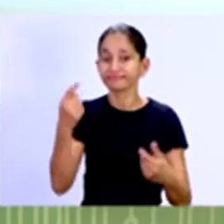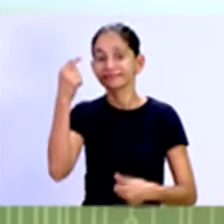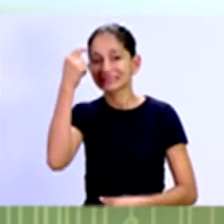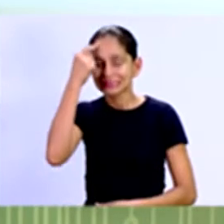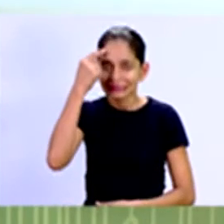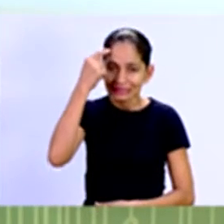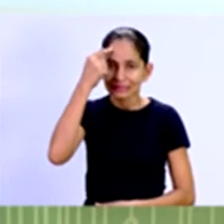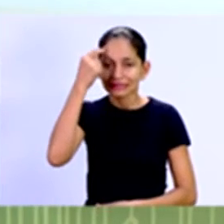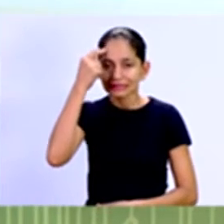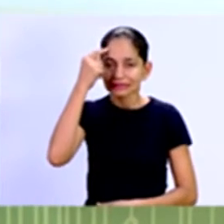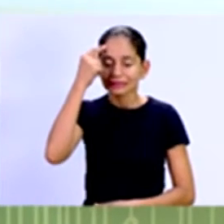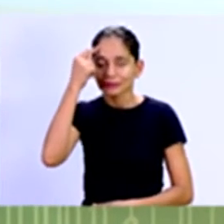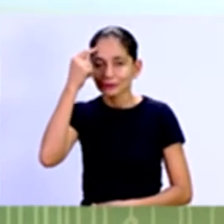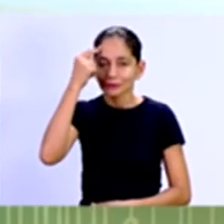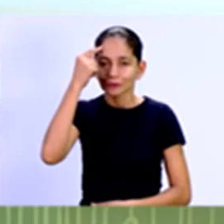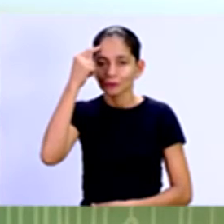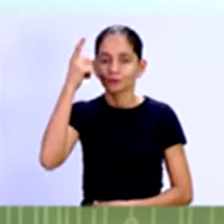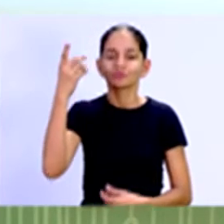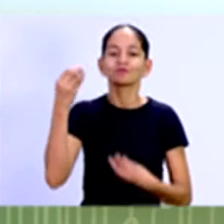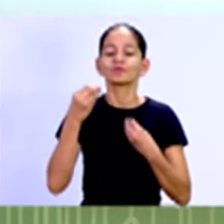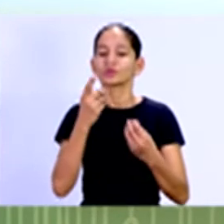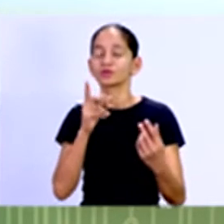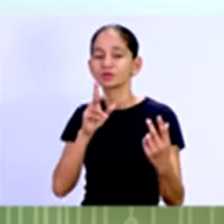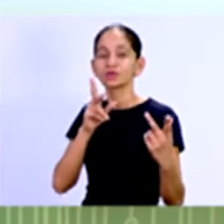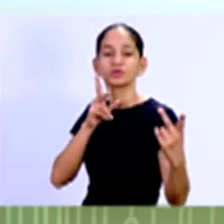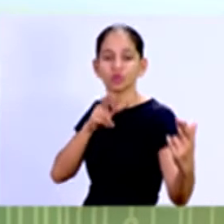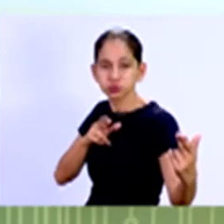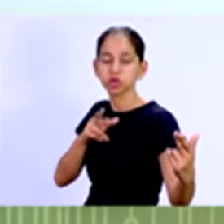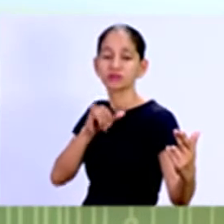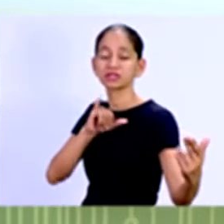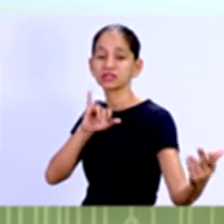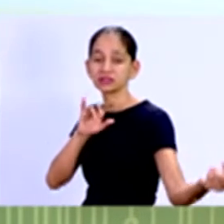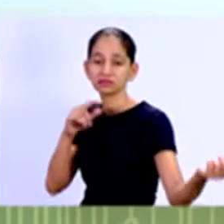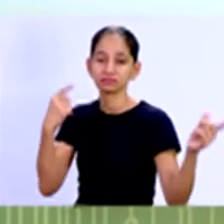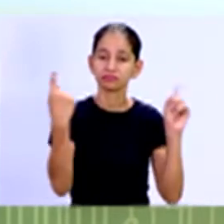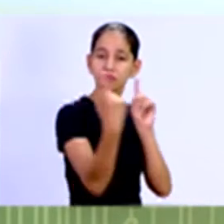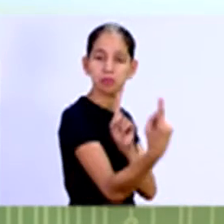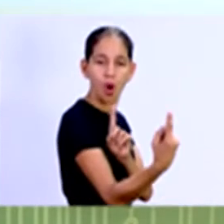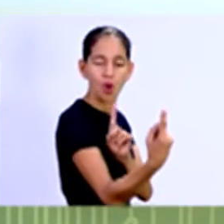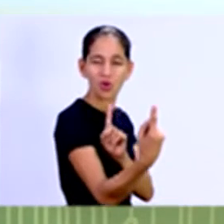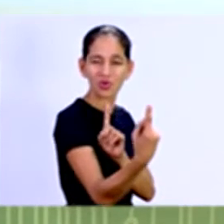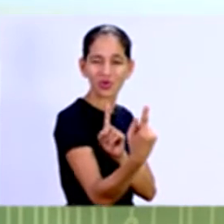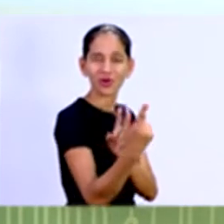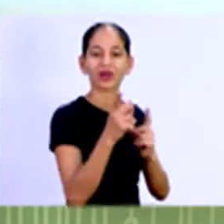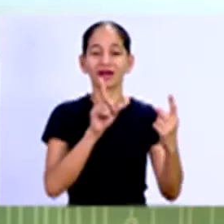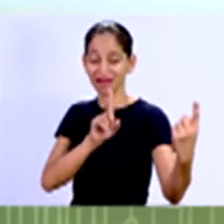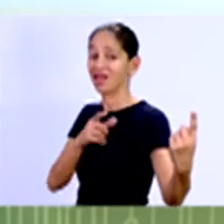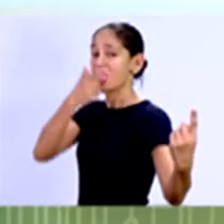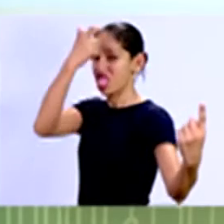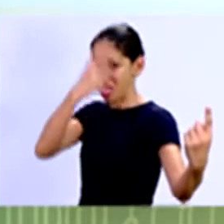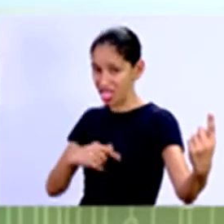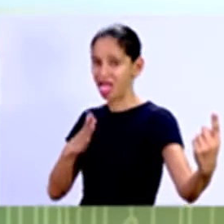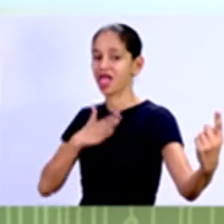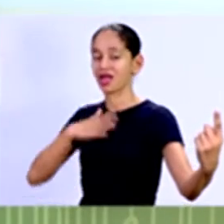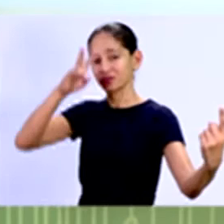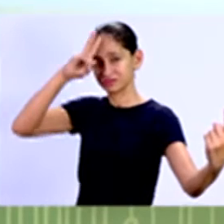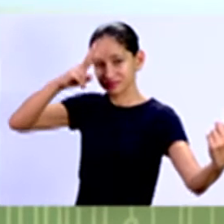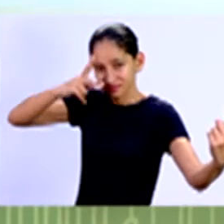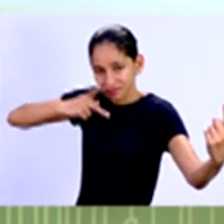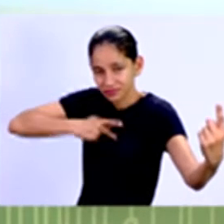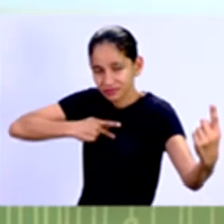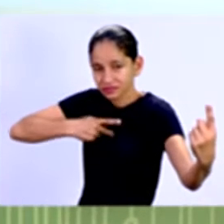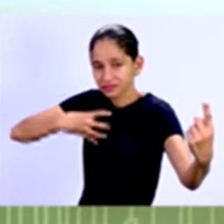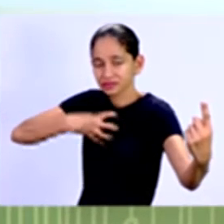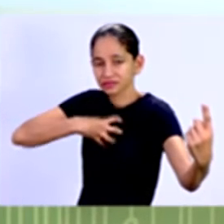aquela coisa de você se colocar no lugar do outro, né? Será que se fosse eu gostaria que fizessem isso comigo, ou